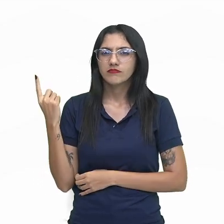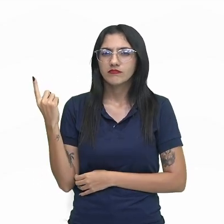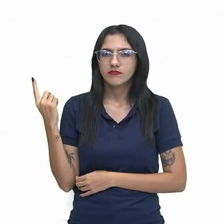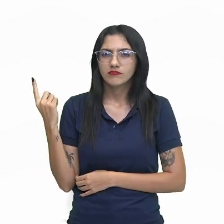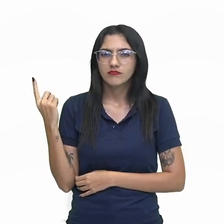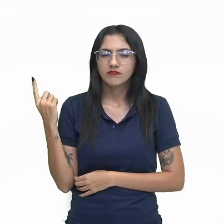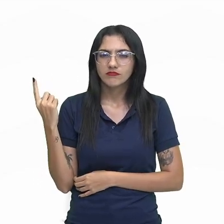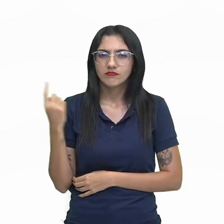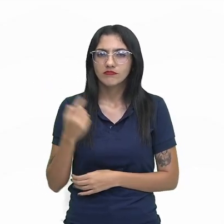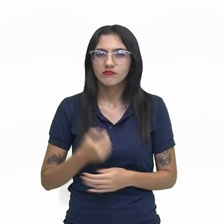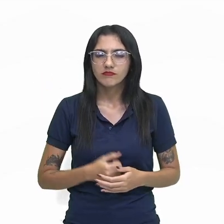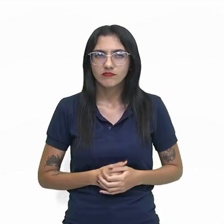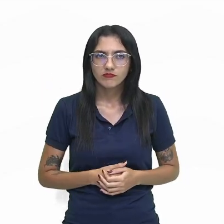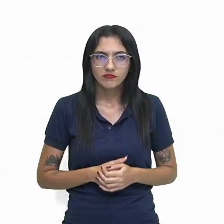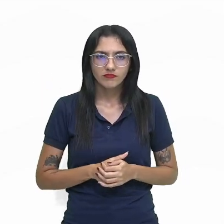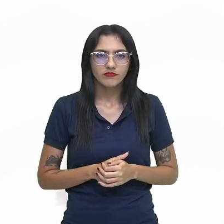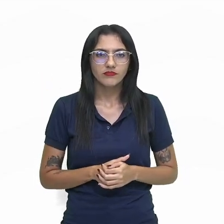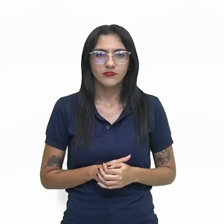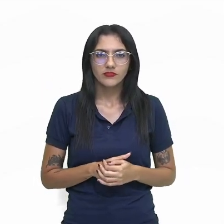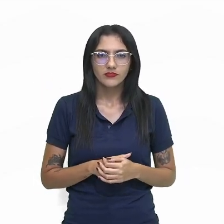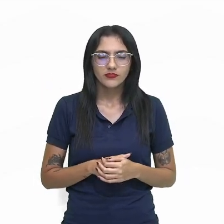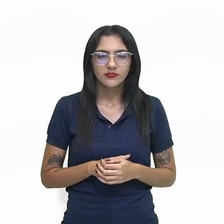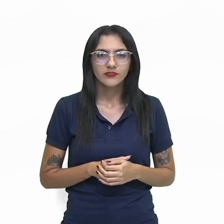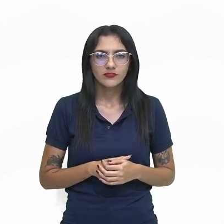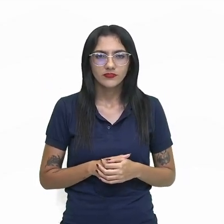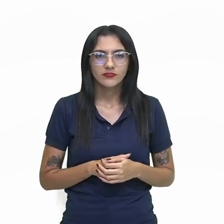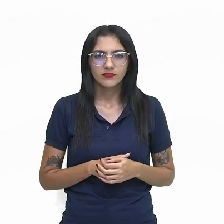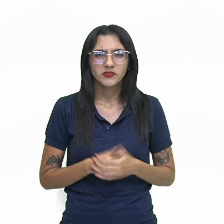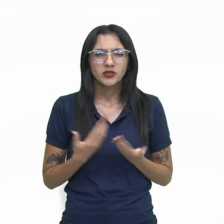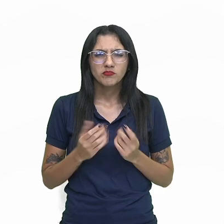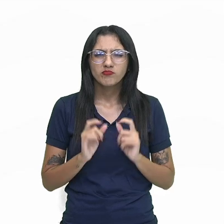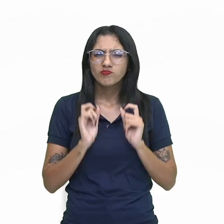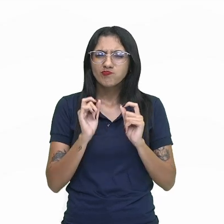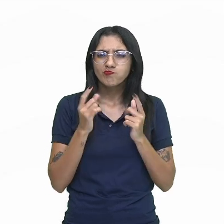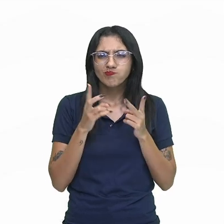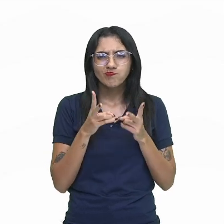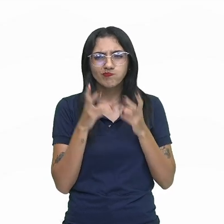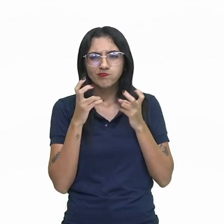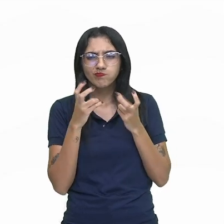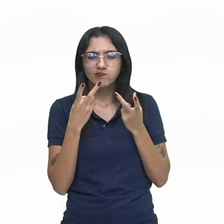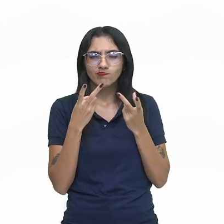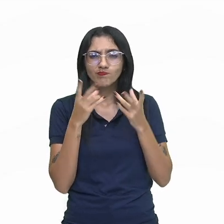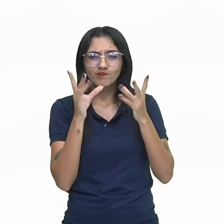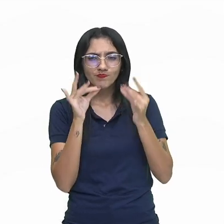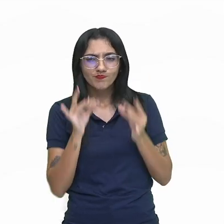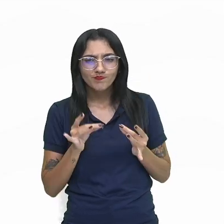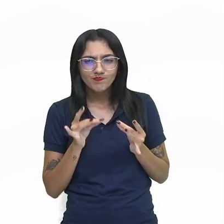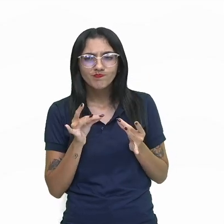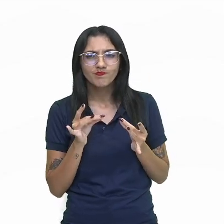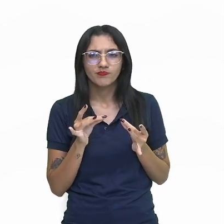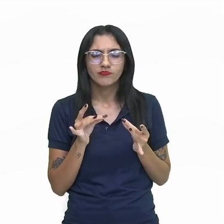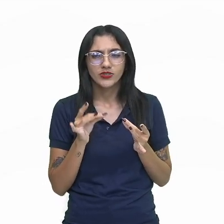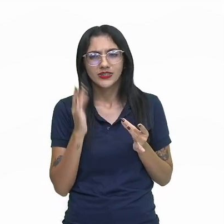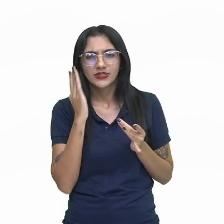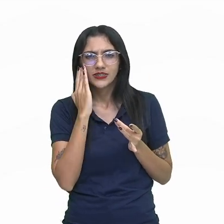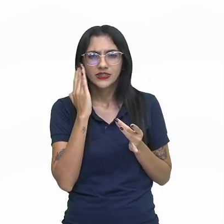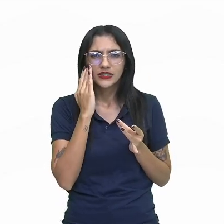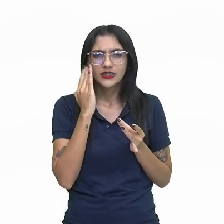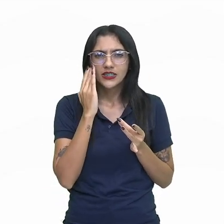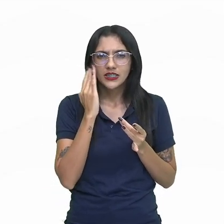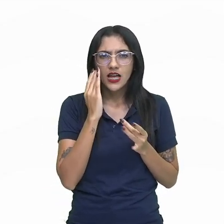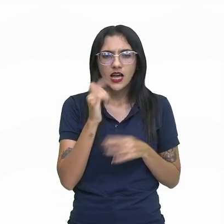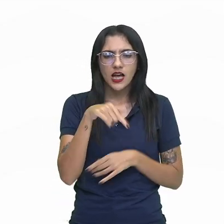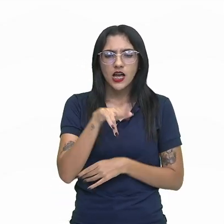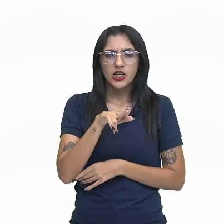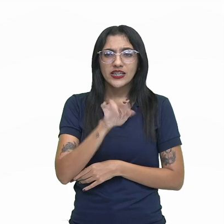torto, morre torto. E aí, já sabem? Pau que nasce torto, que